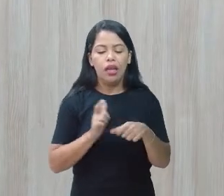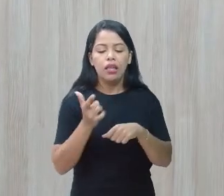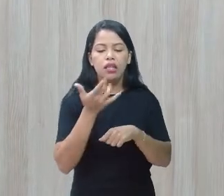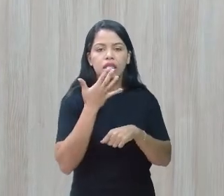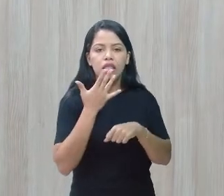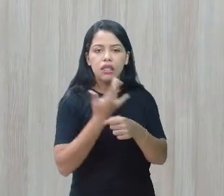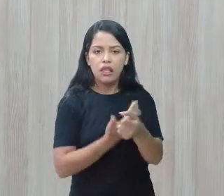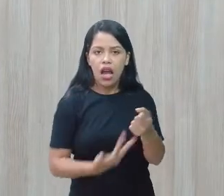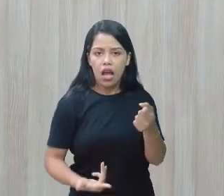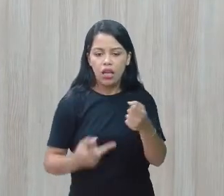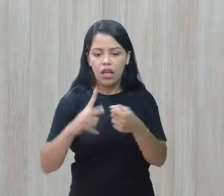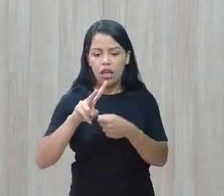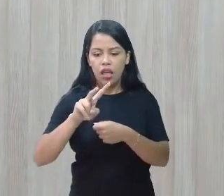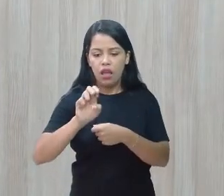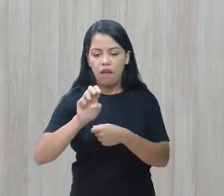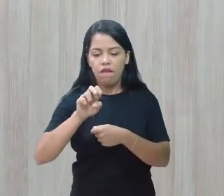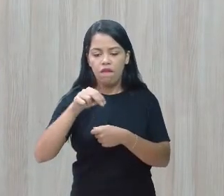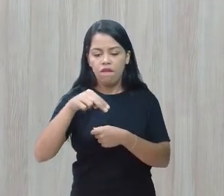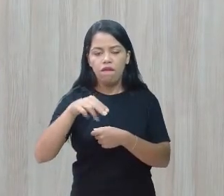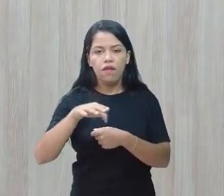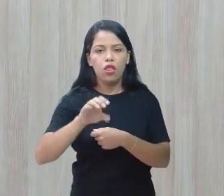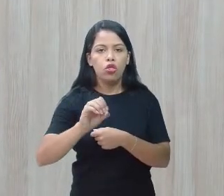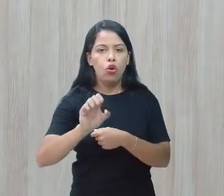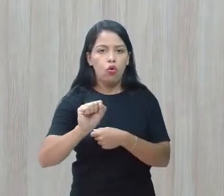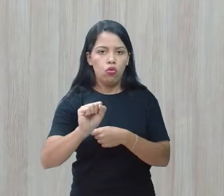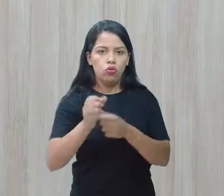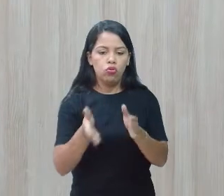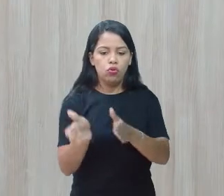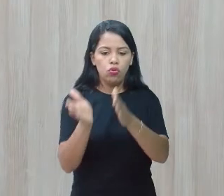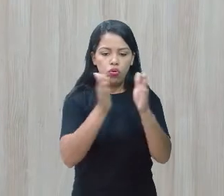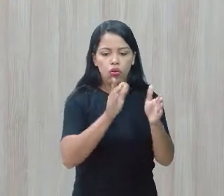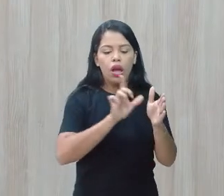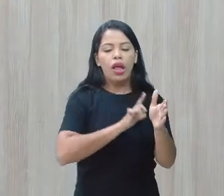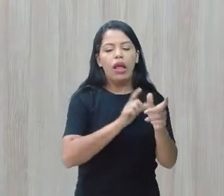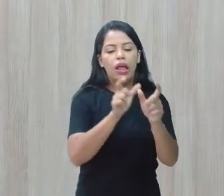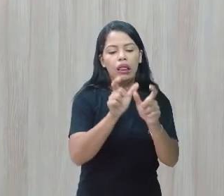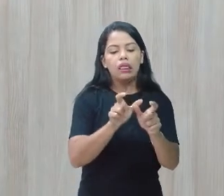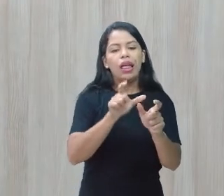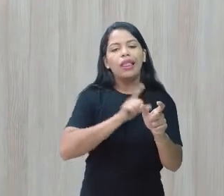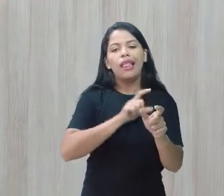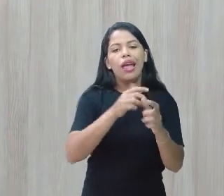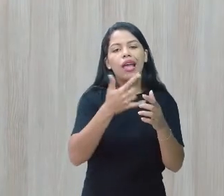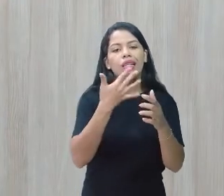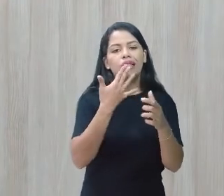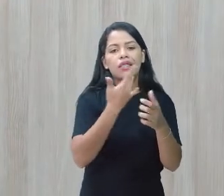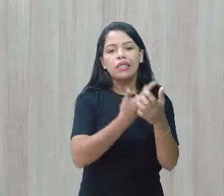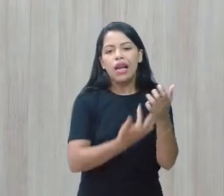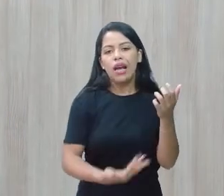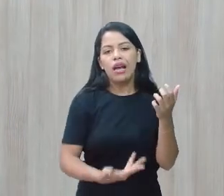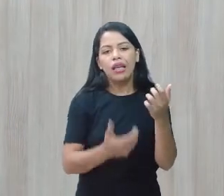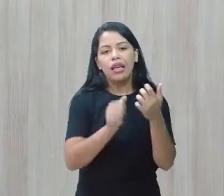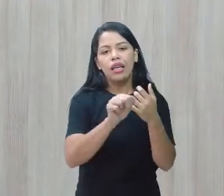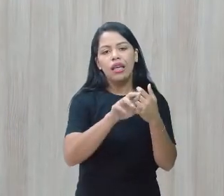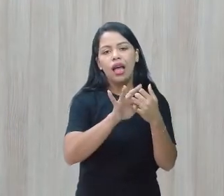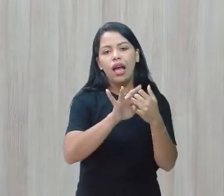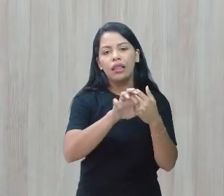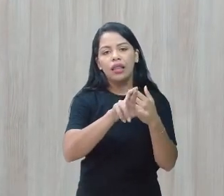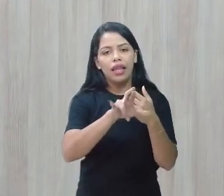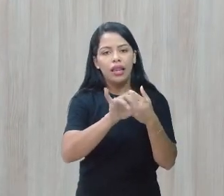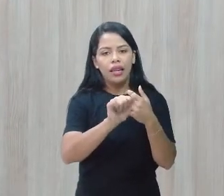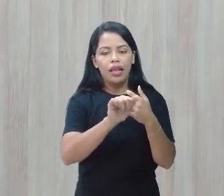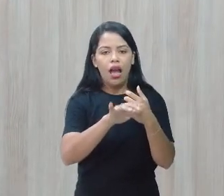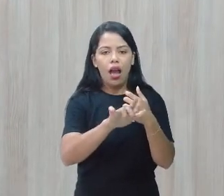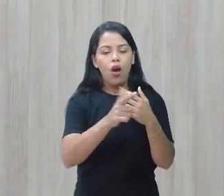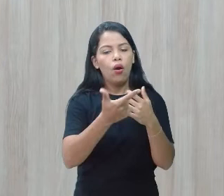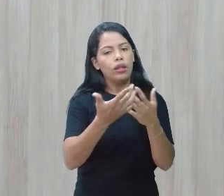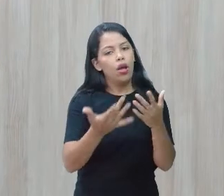sangue arterial. Então, não pode se misturar esse sangue. Se por acaso acontecer isso, qualquer disfunção aí do coração, isso não